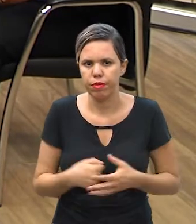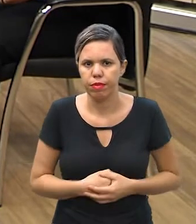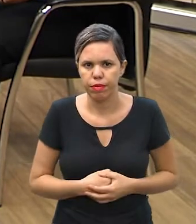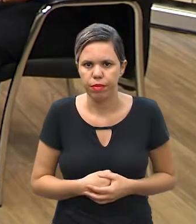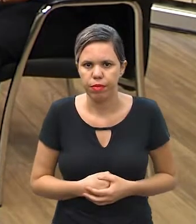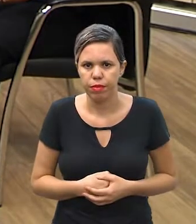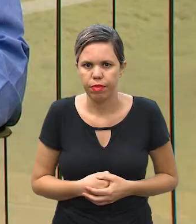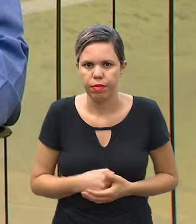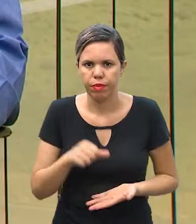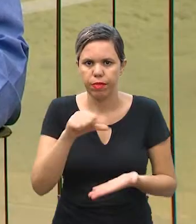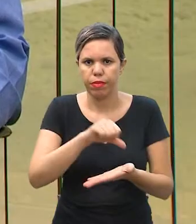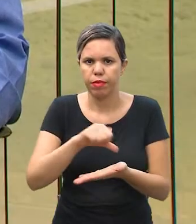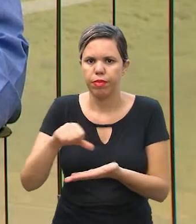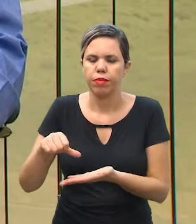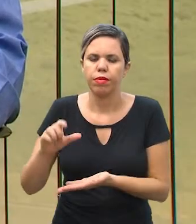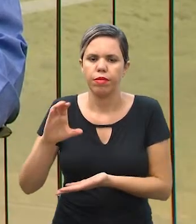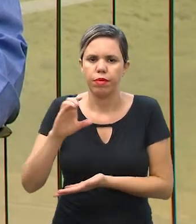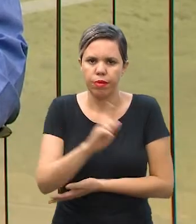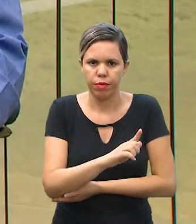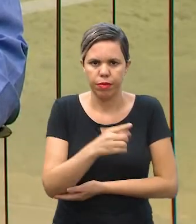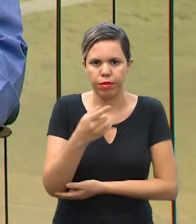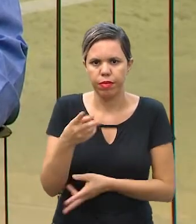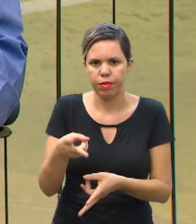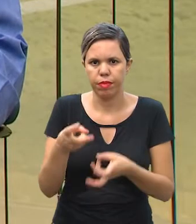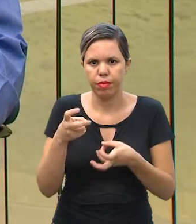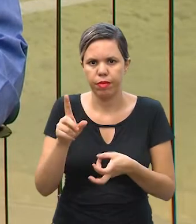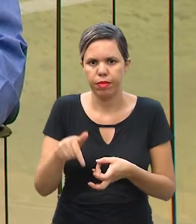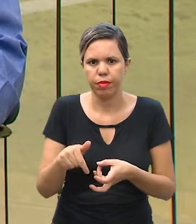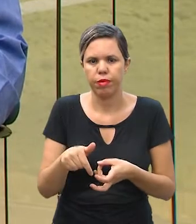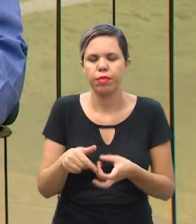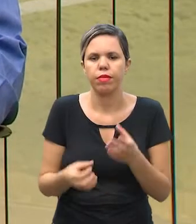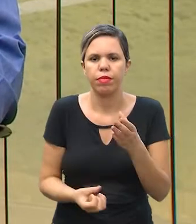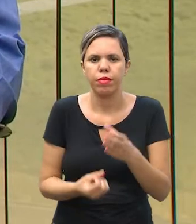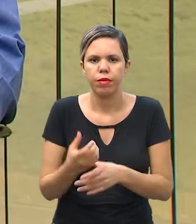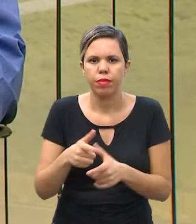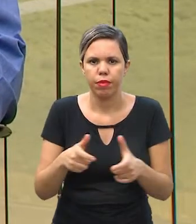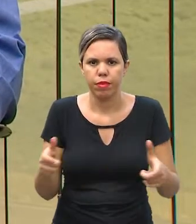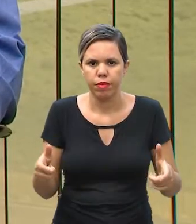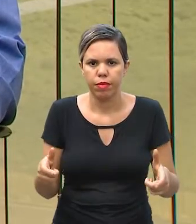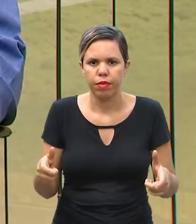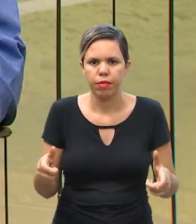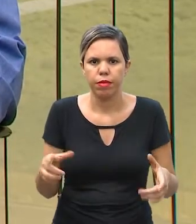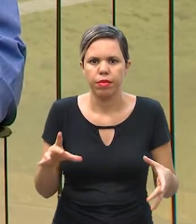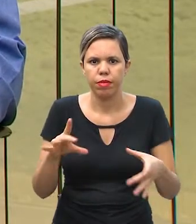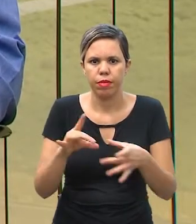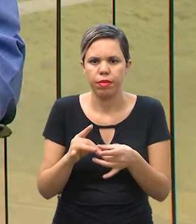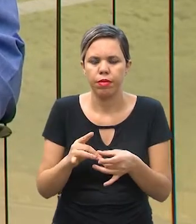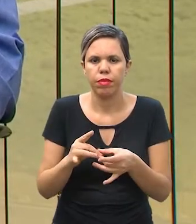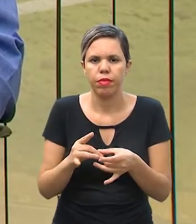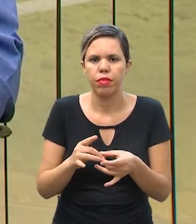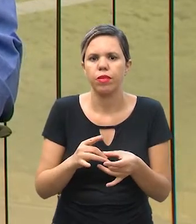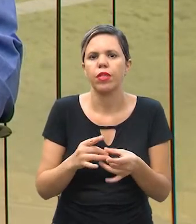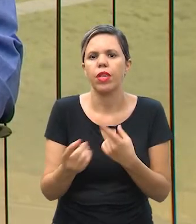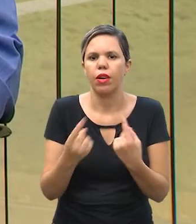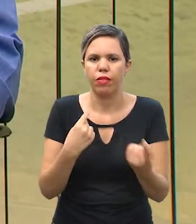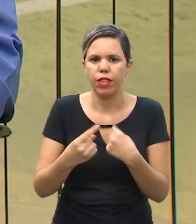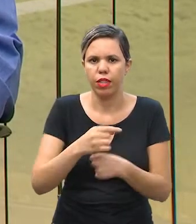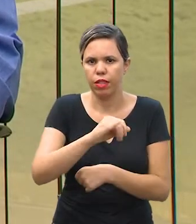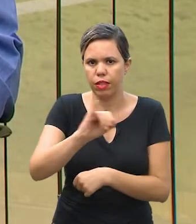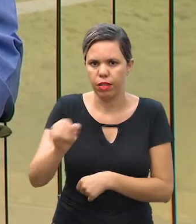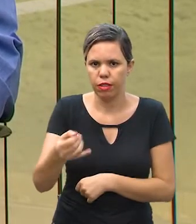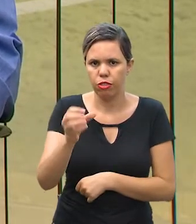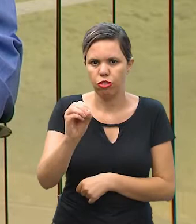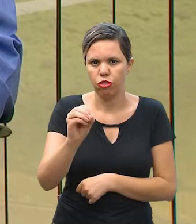porque a região do Campo Grande, se a gente observar, ela se formou no eixo da Avenida John Boy Dunlop,